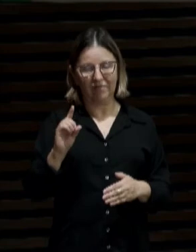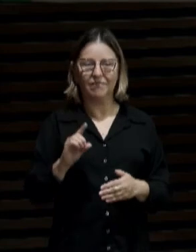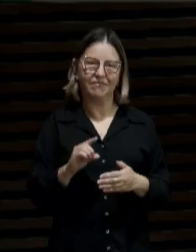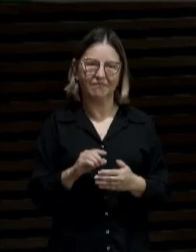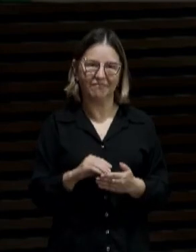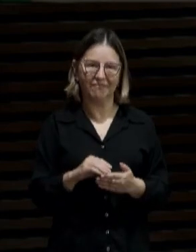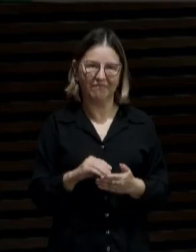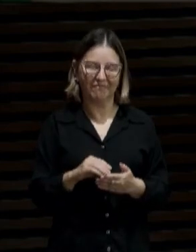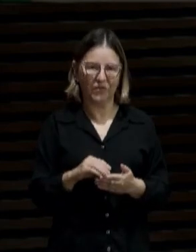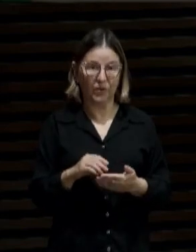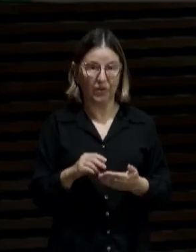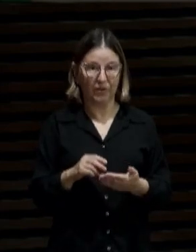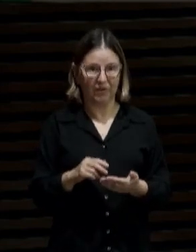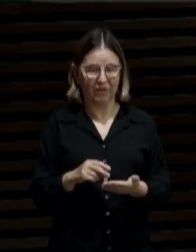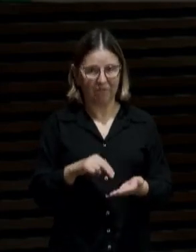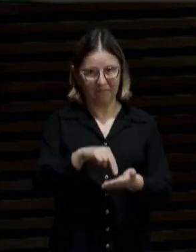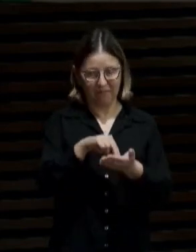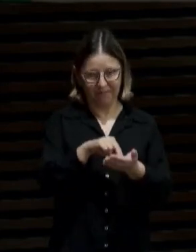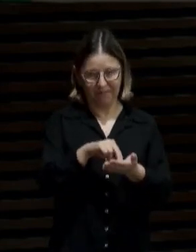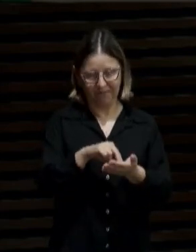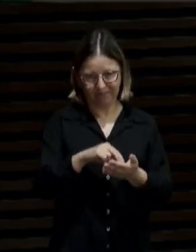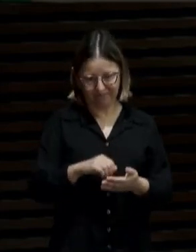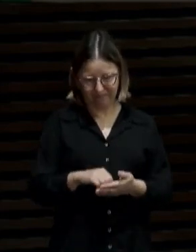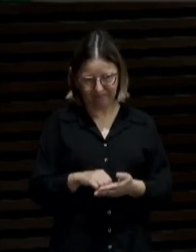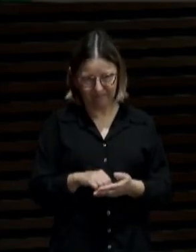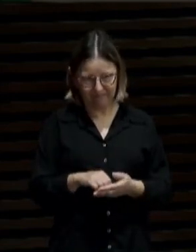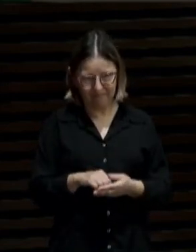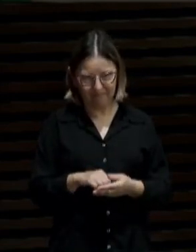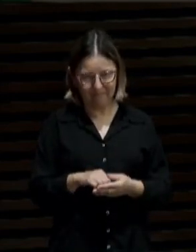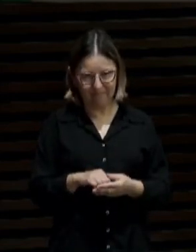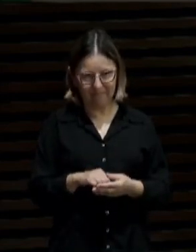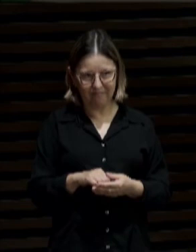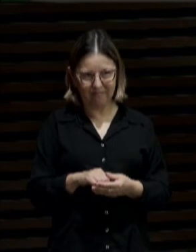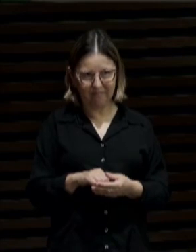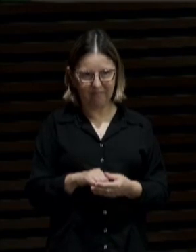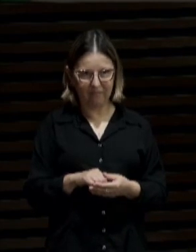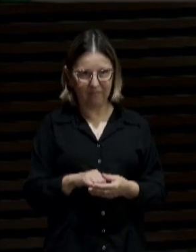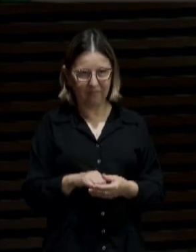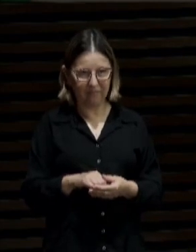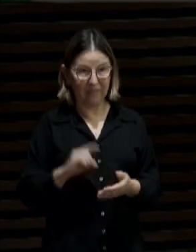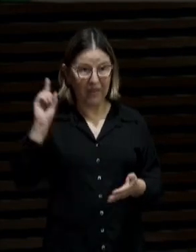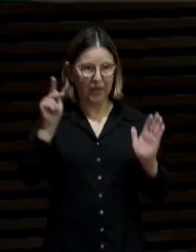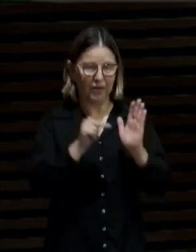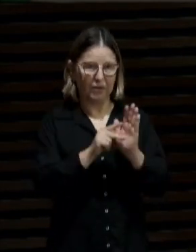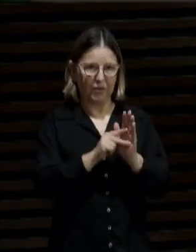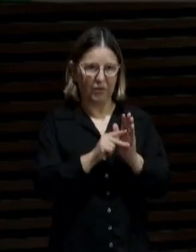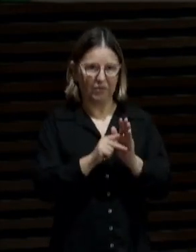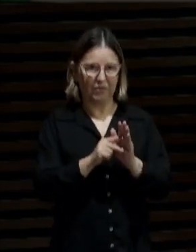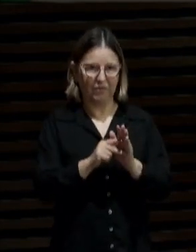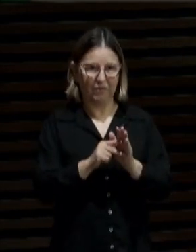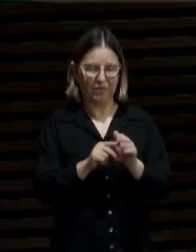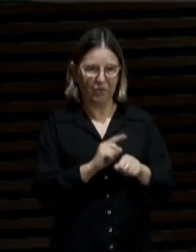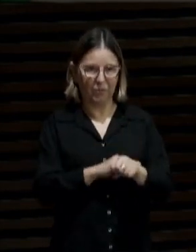Quem assumiu sozinho a responsabilidade da salvação e resgate do homem foi ele. Nem mesmo quando a lei foi dada,